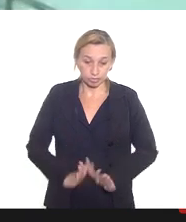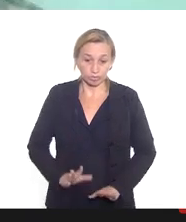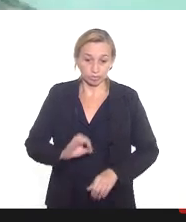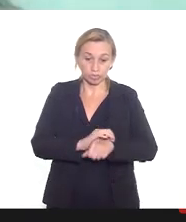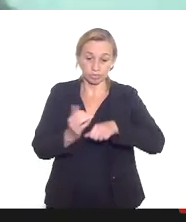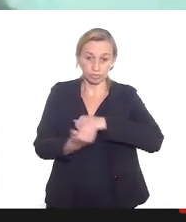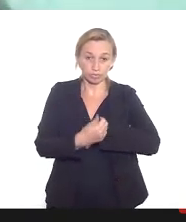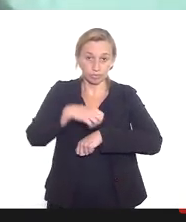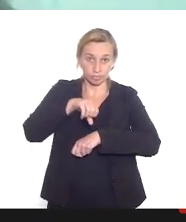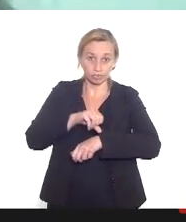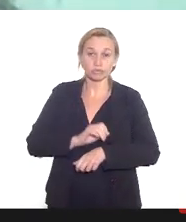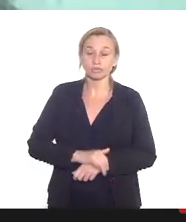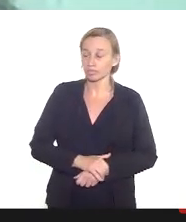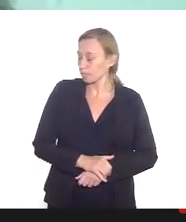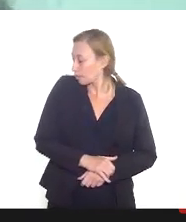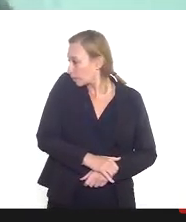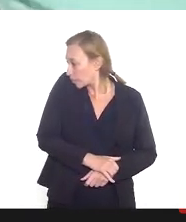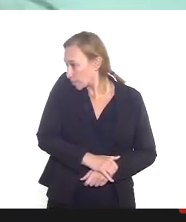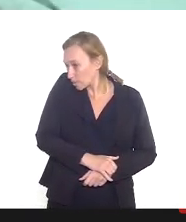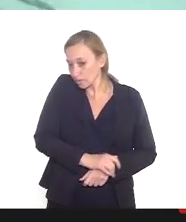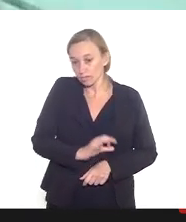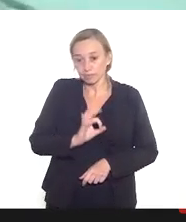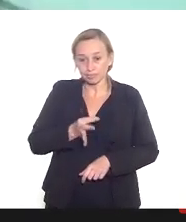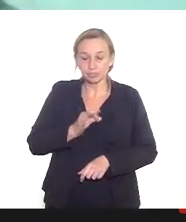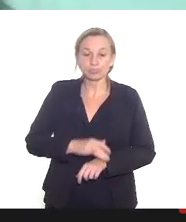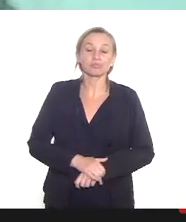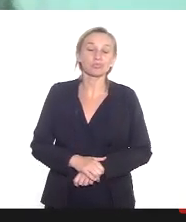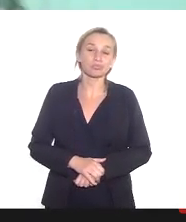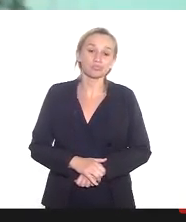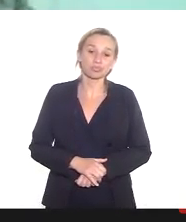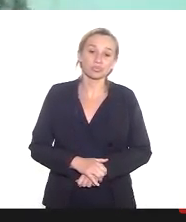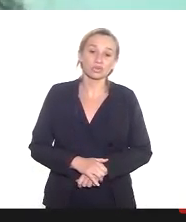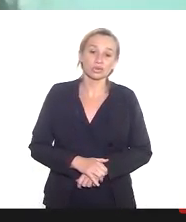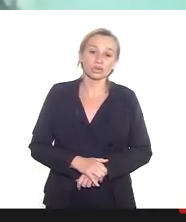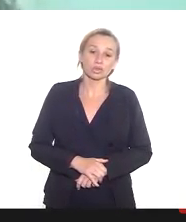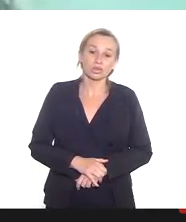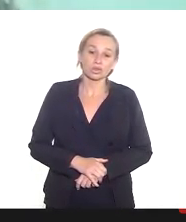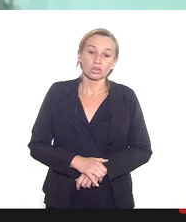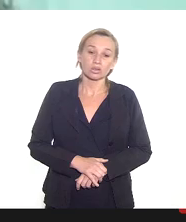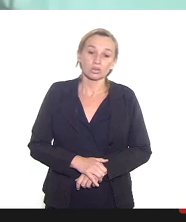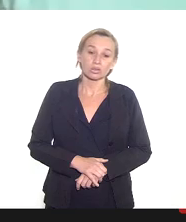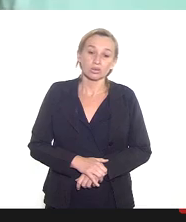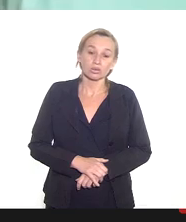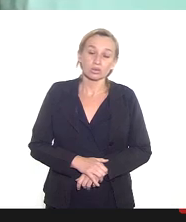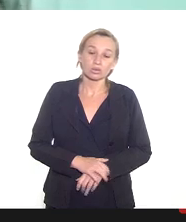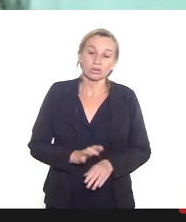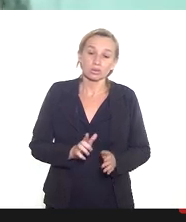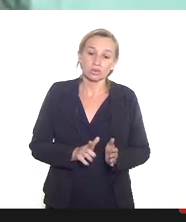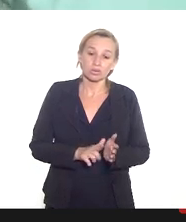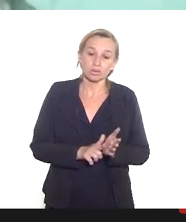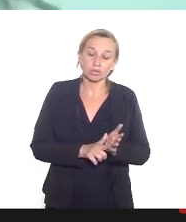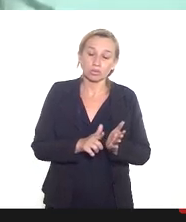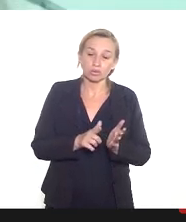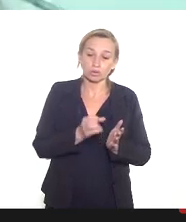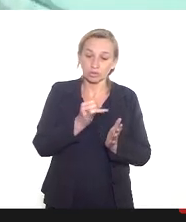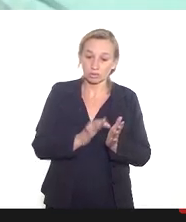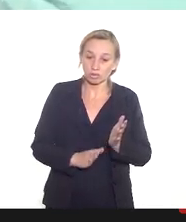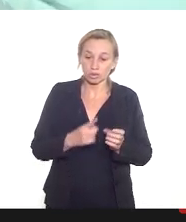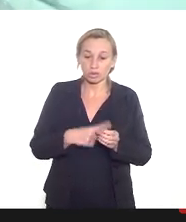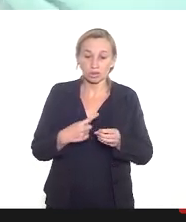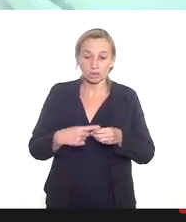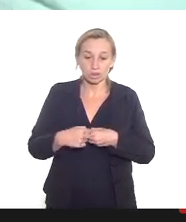covid-19 foi emitida na nota técnica com parecer favorável da Secretaria